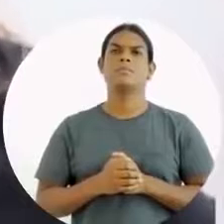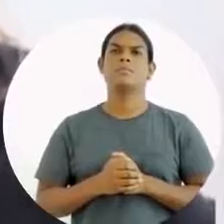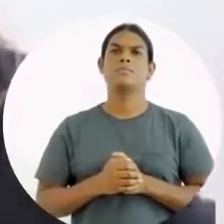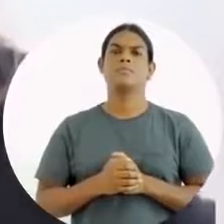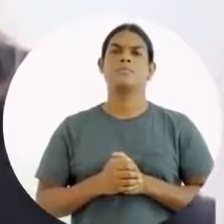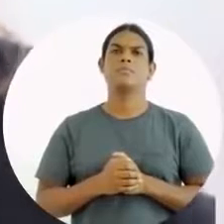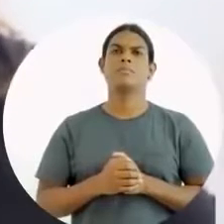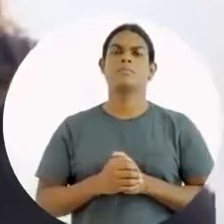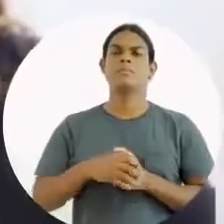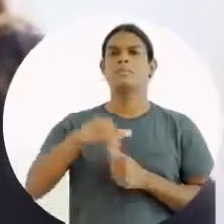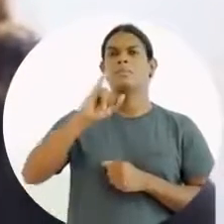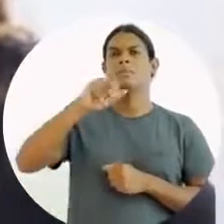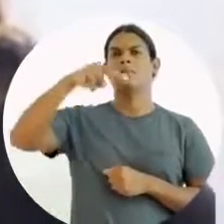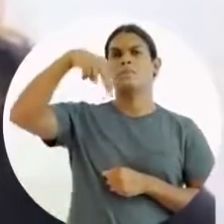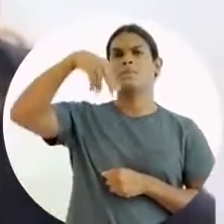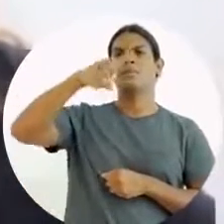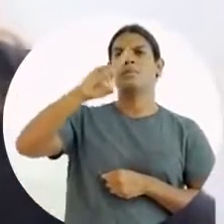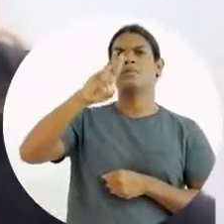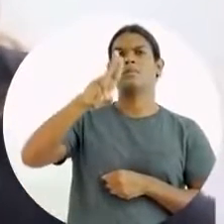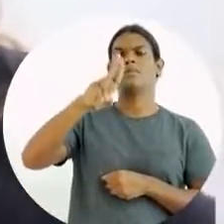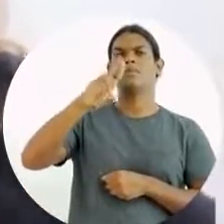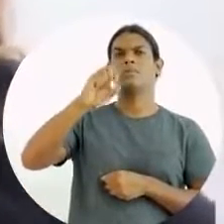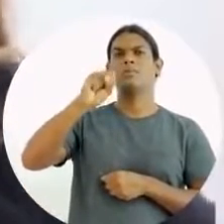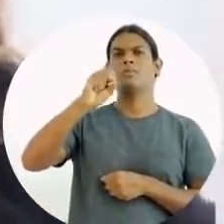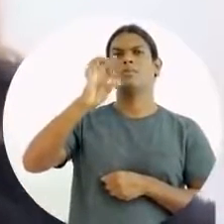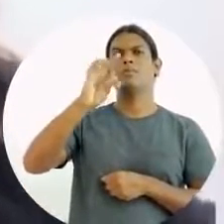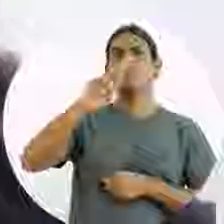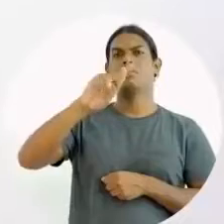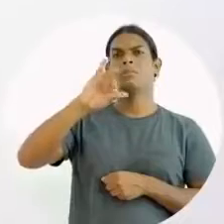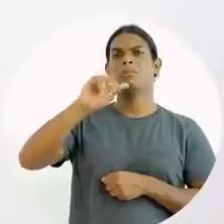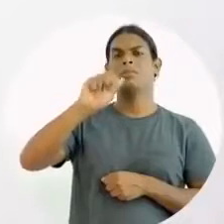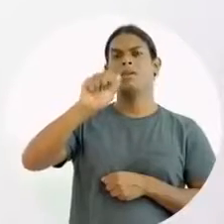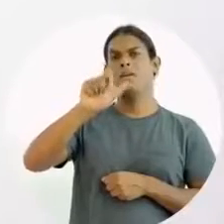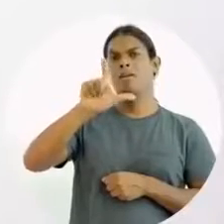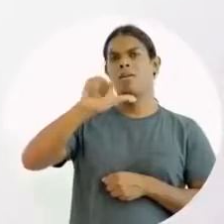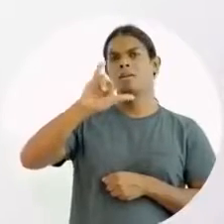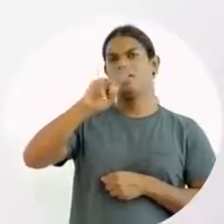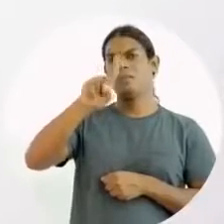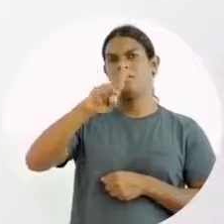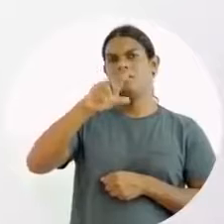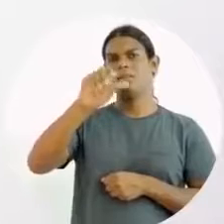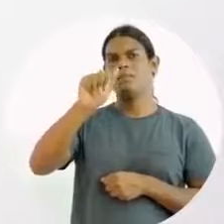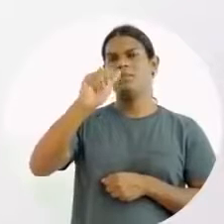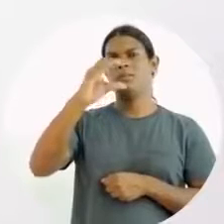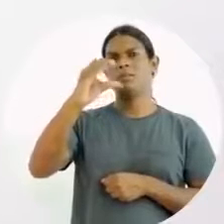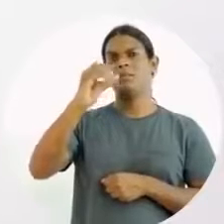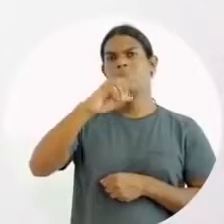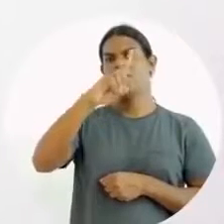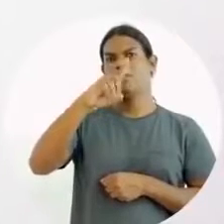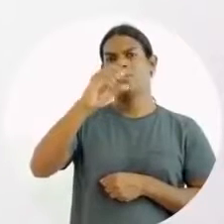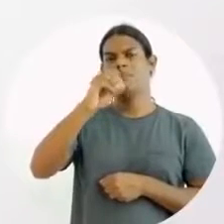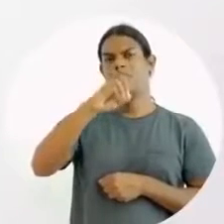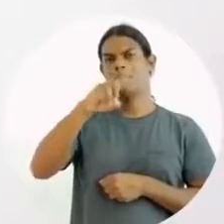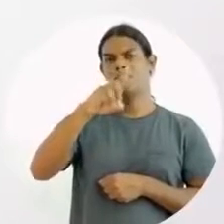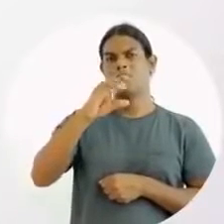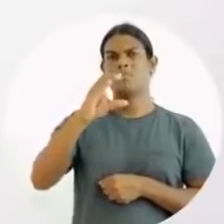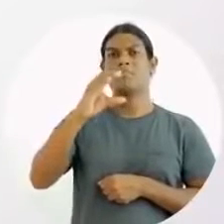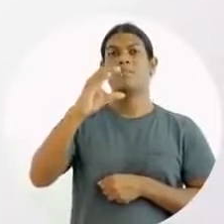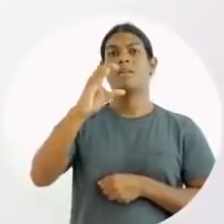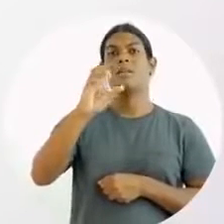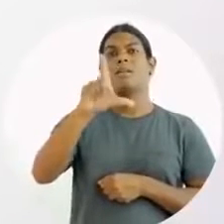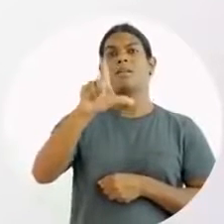era da industrialização neoclássica e a era da informação. Vamos para a primeira era, que é a era da industrialização